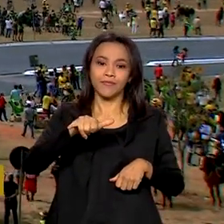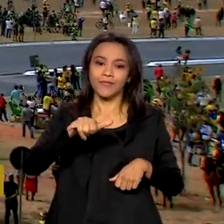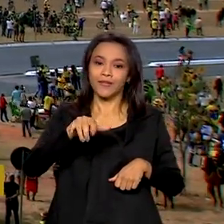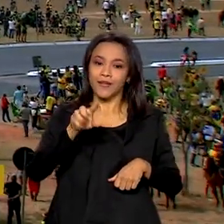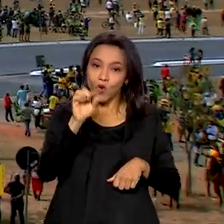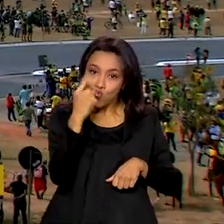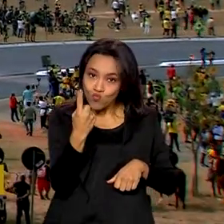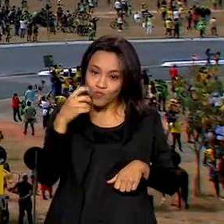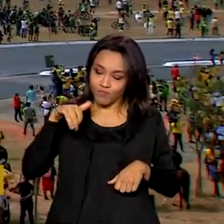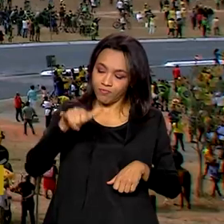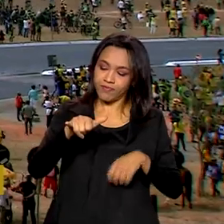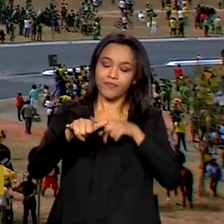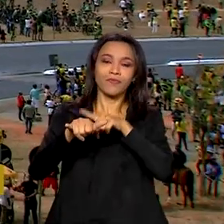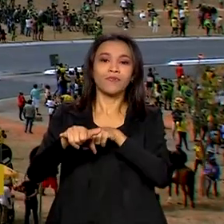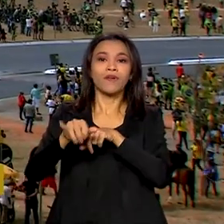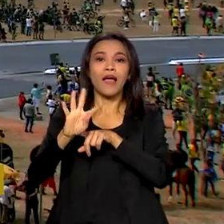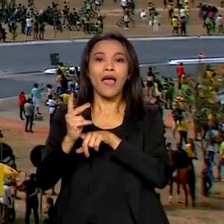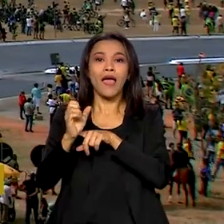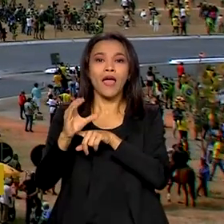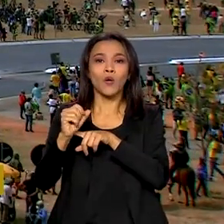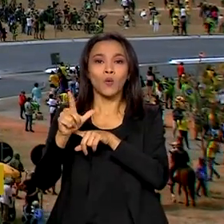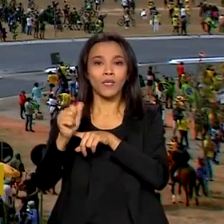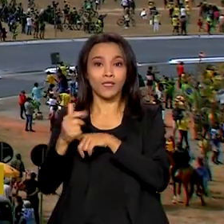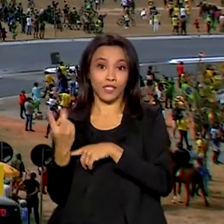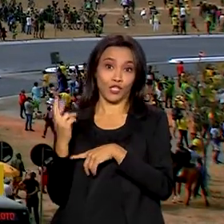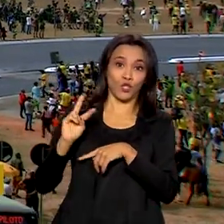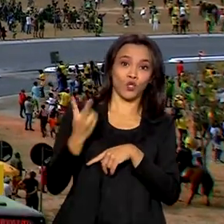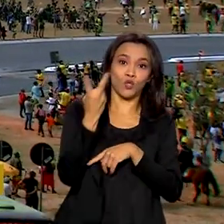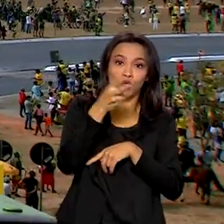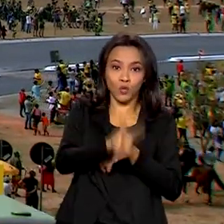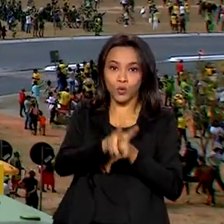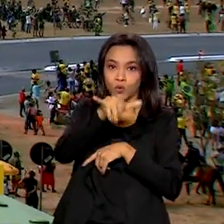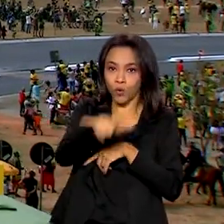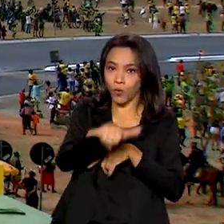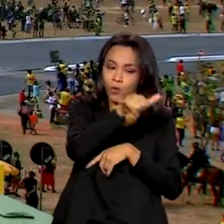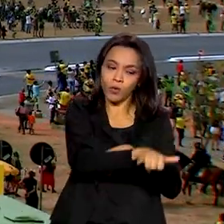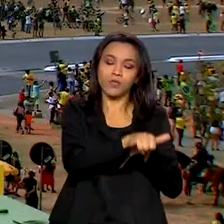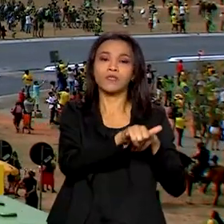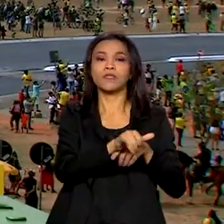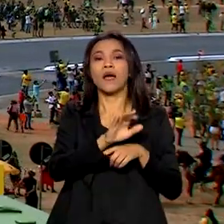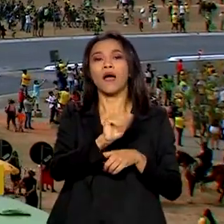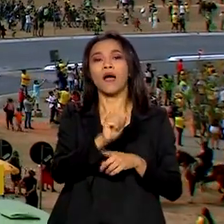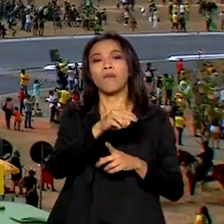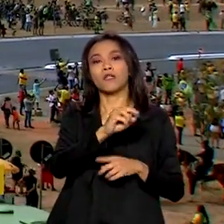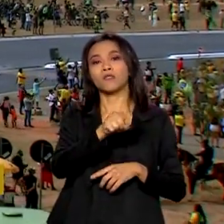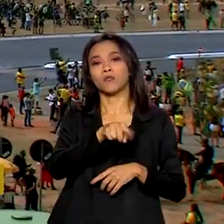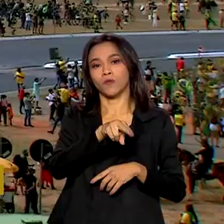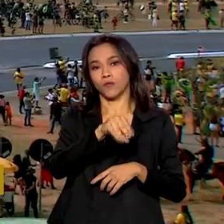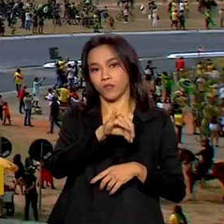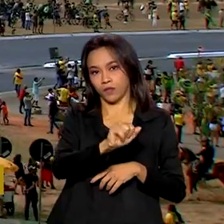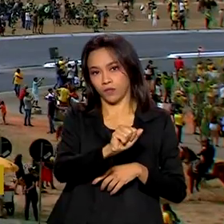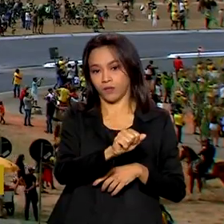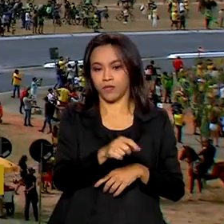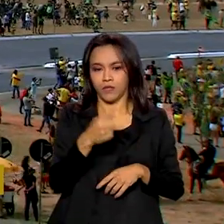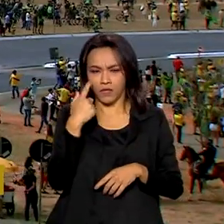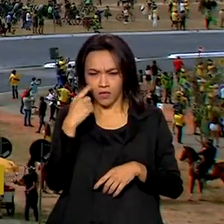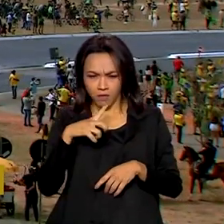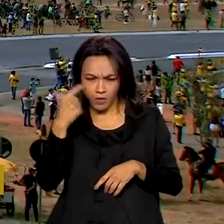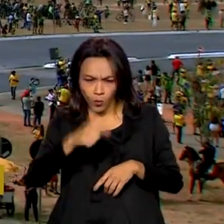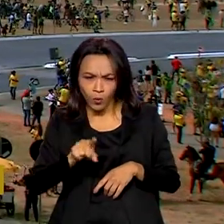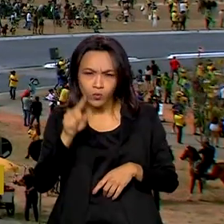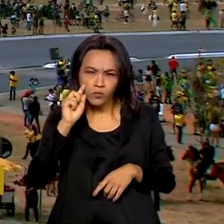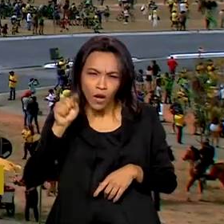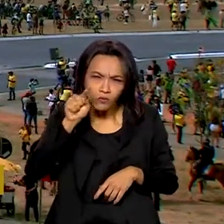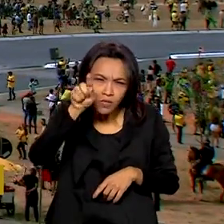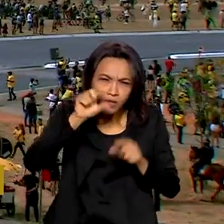é um Hércules com dois Amazonas, com dois C-105 passando. E ali em cima tem mais um, ou é impressão minha? Lá